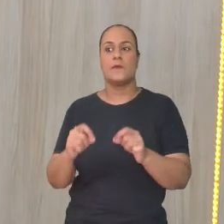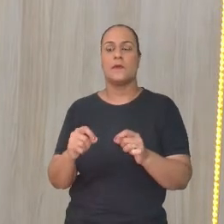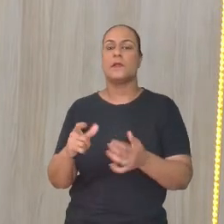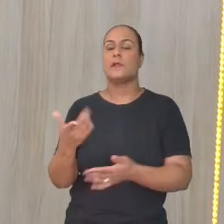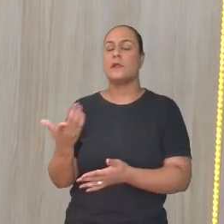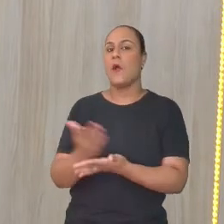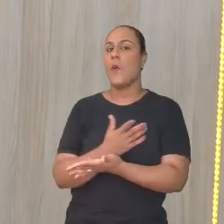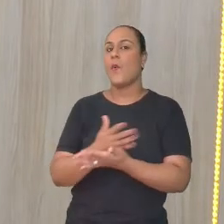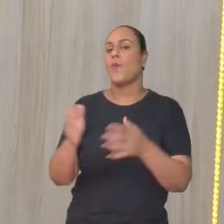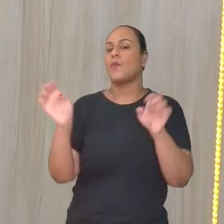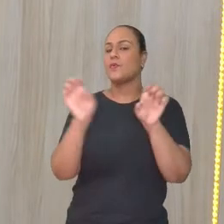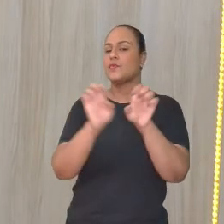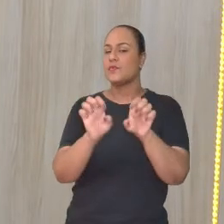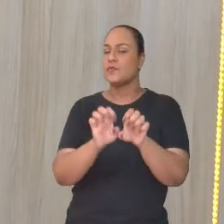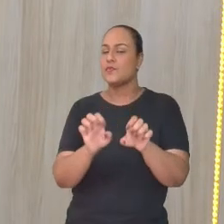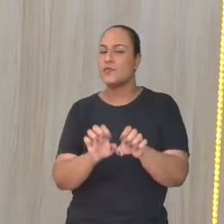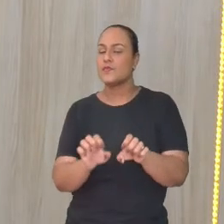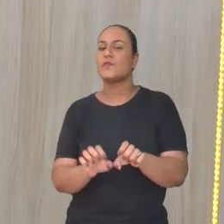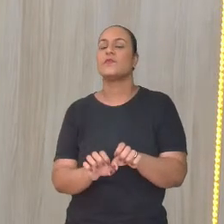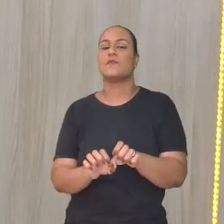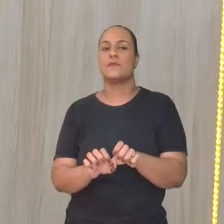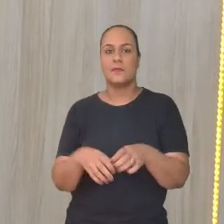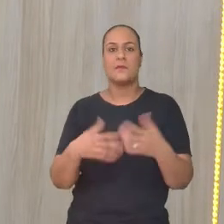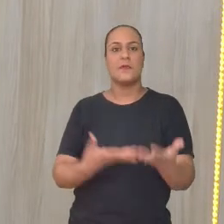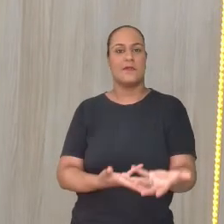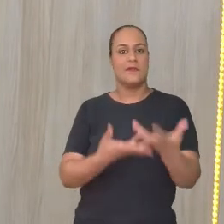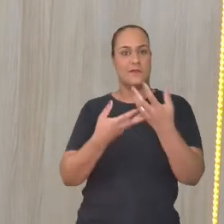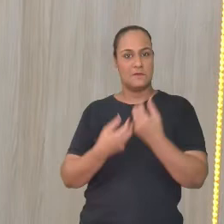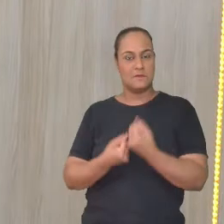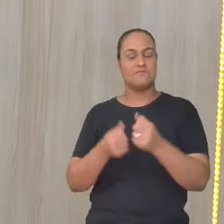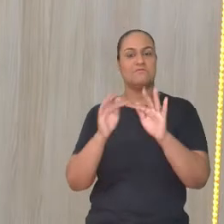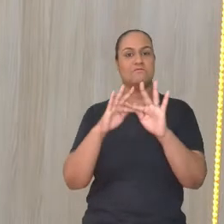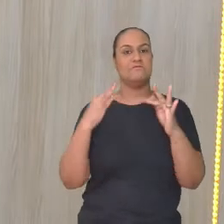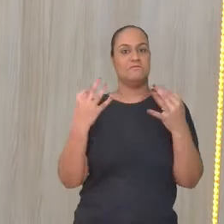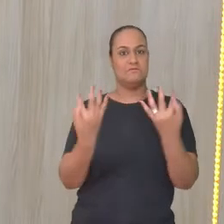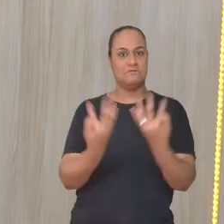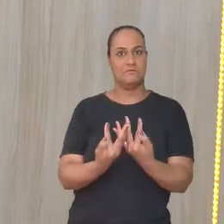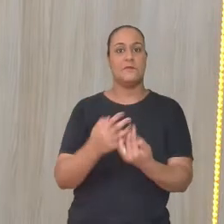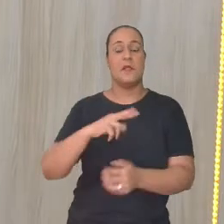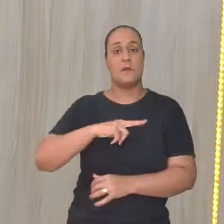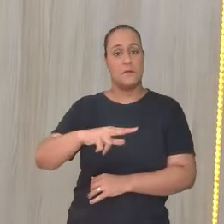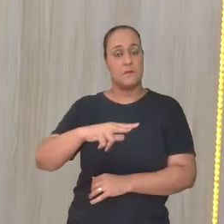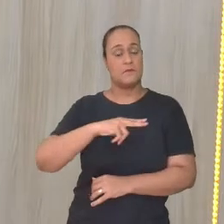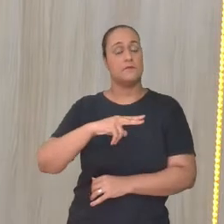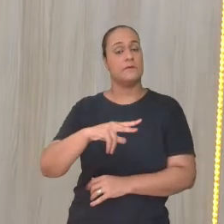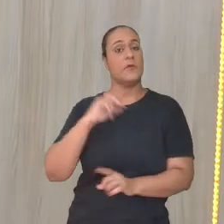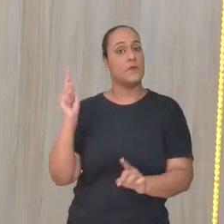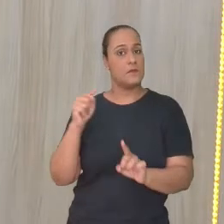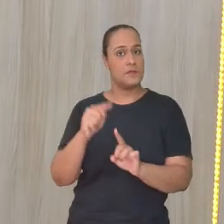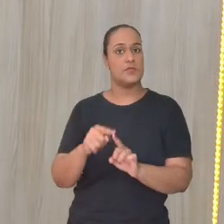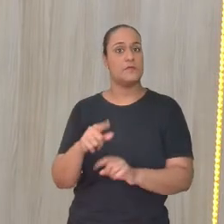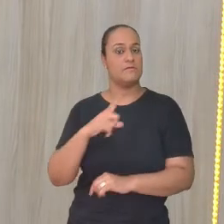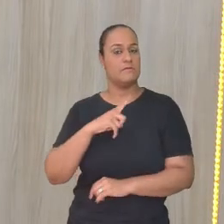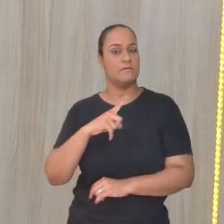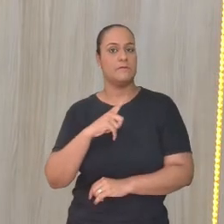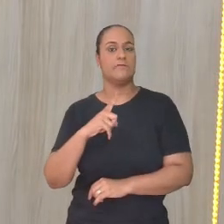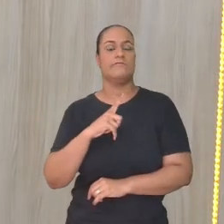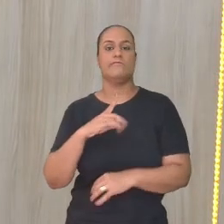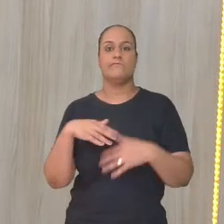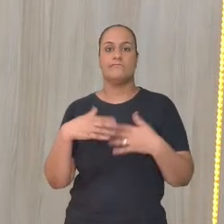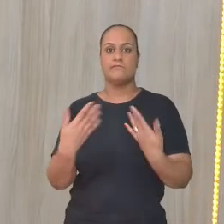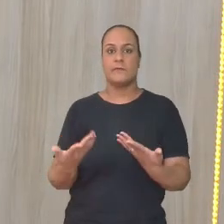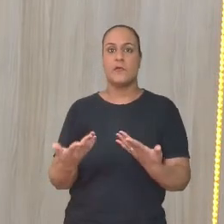algumas estruturas da família para acolher a família real. Né? Eles tinham esse intuito, já, afinal de contas, eles iam